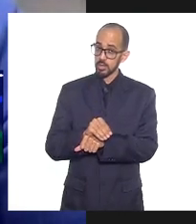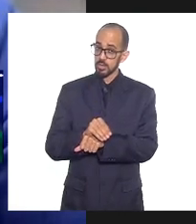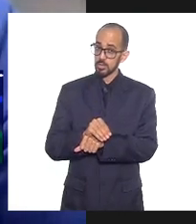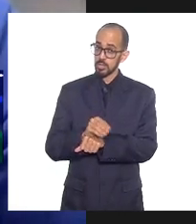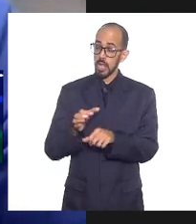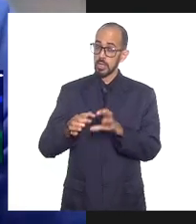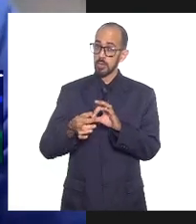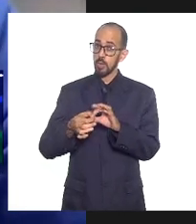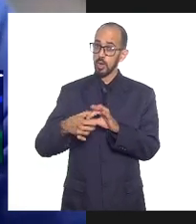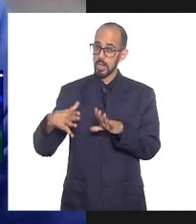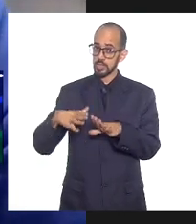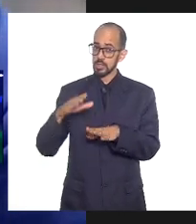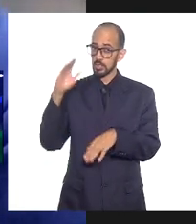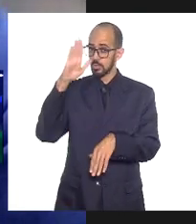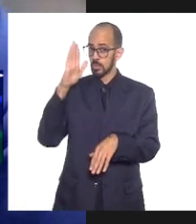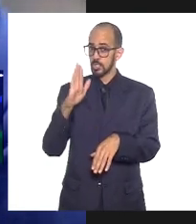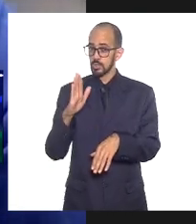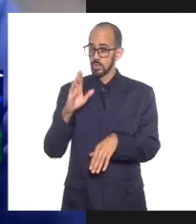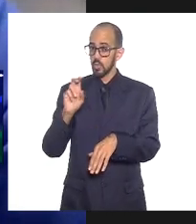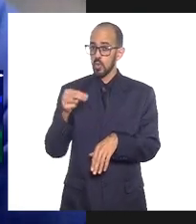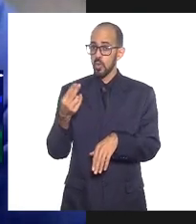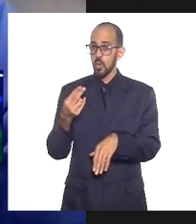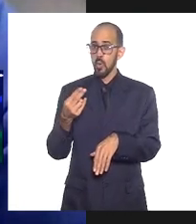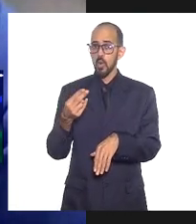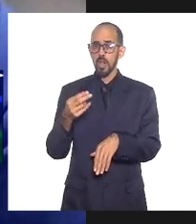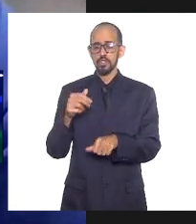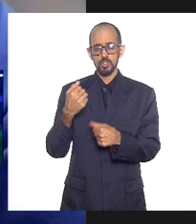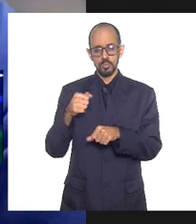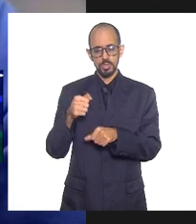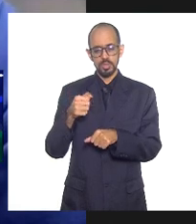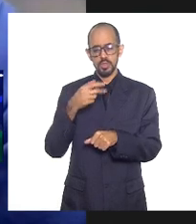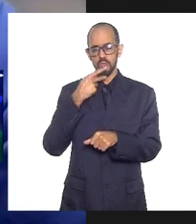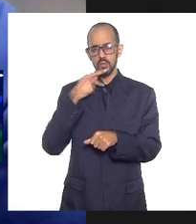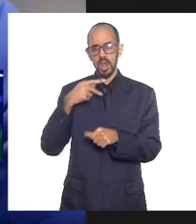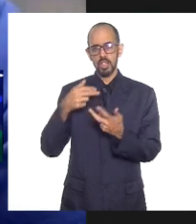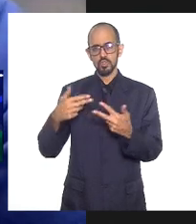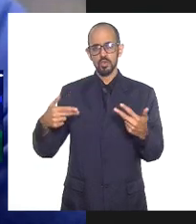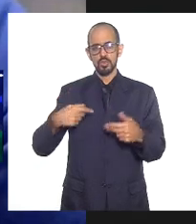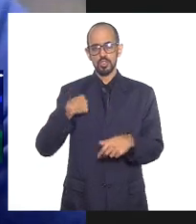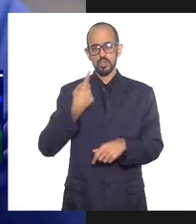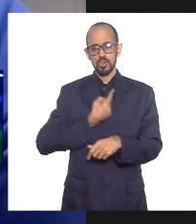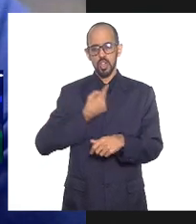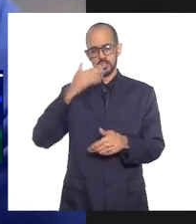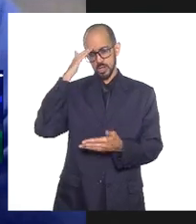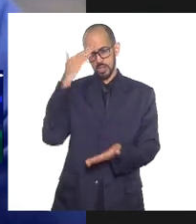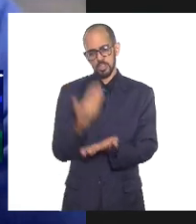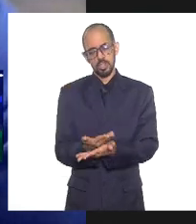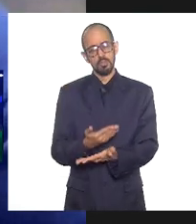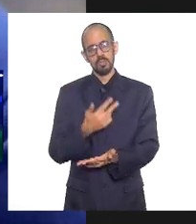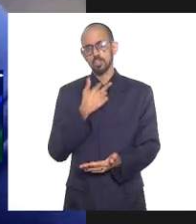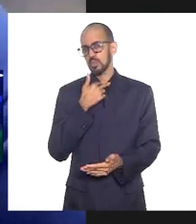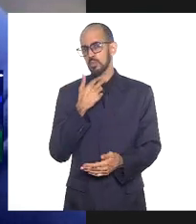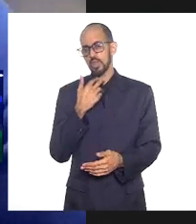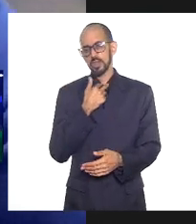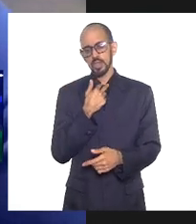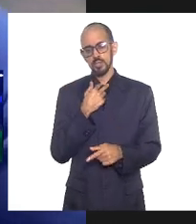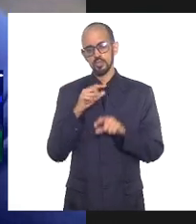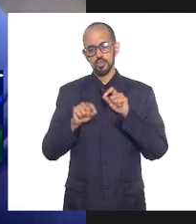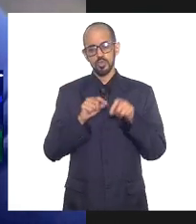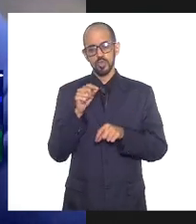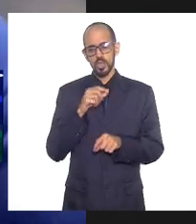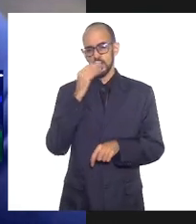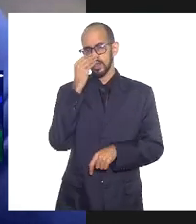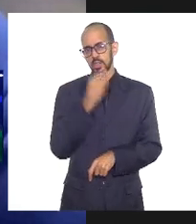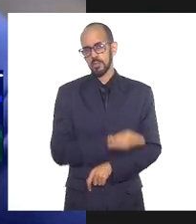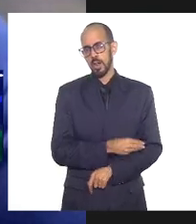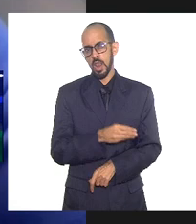democracia, precisamos defender o lado que a gente acha que tem que defender mesmo, mas não podemos negar a